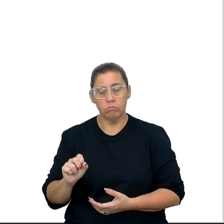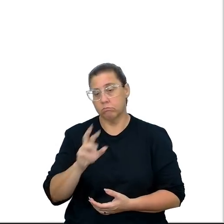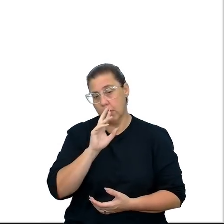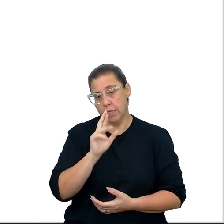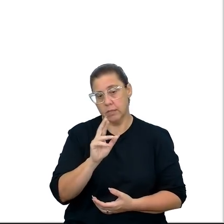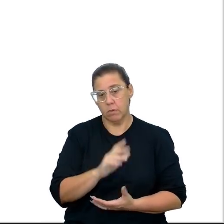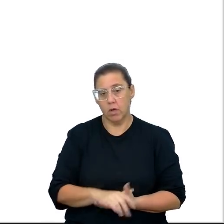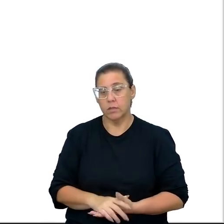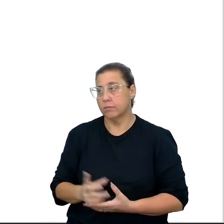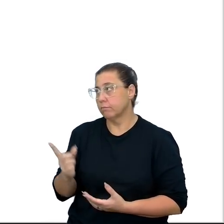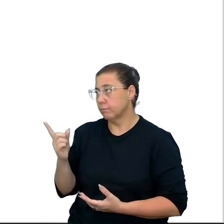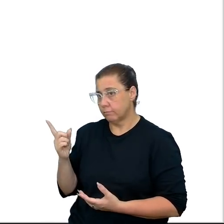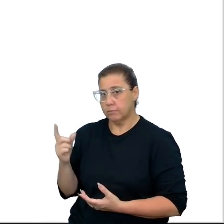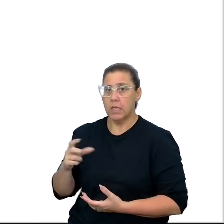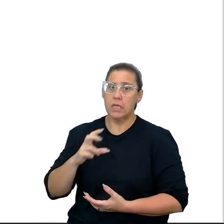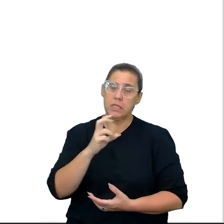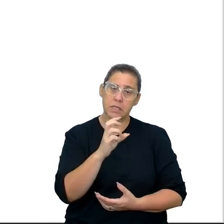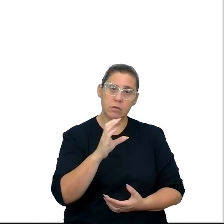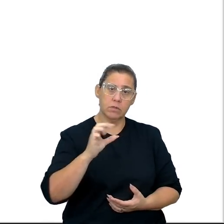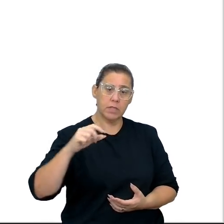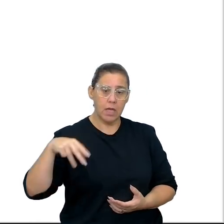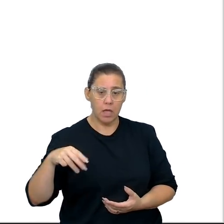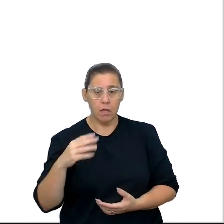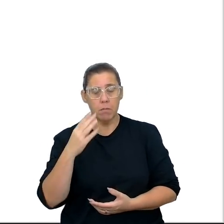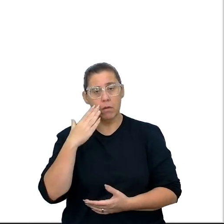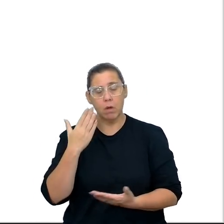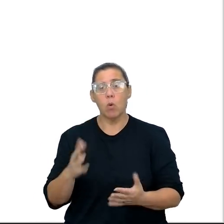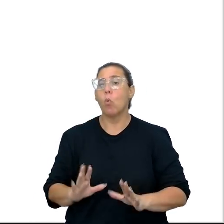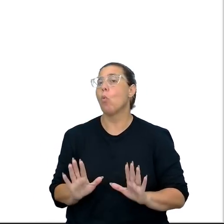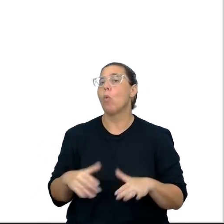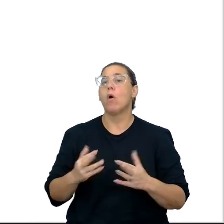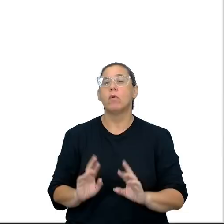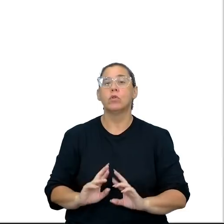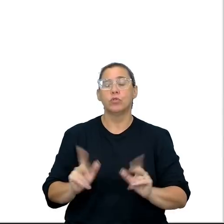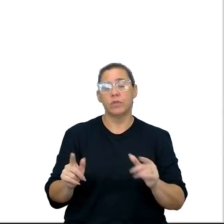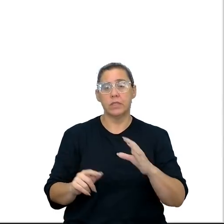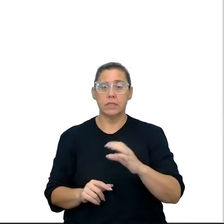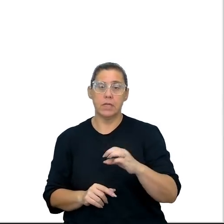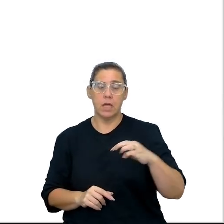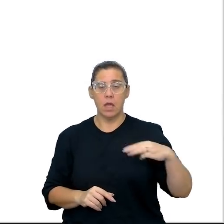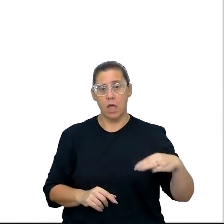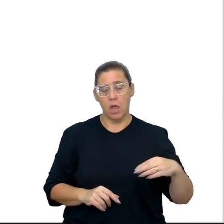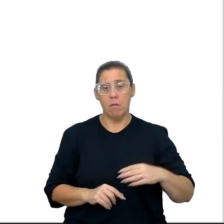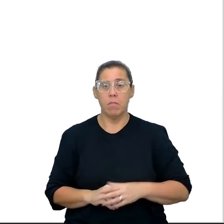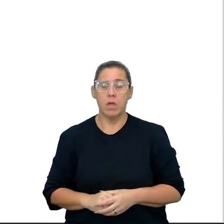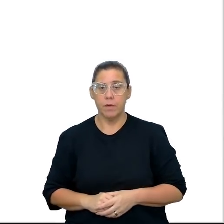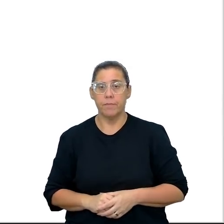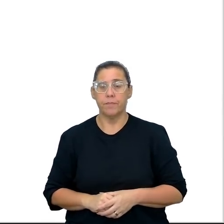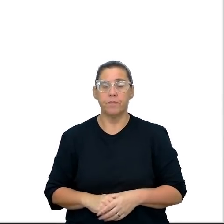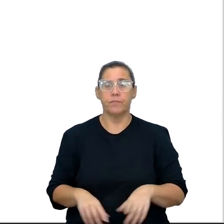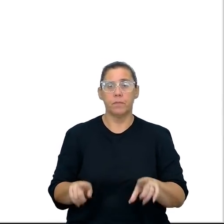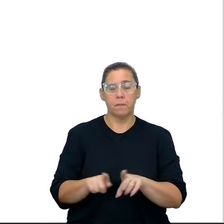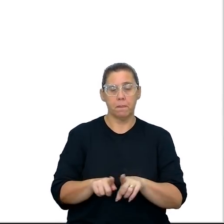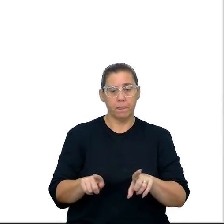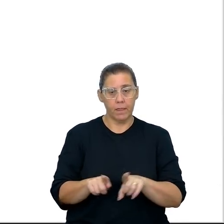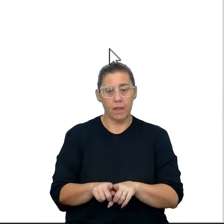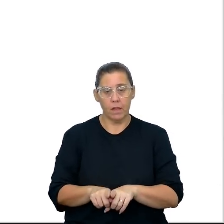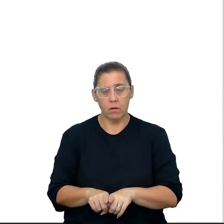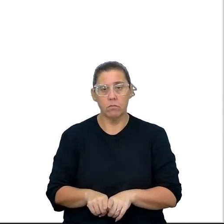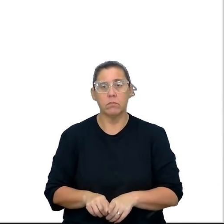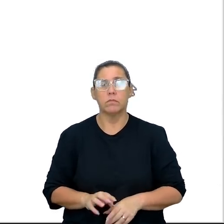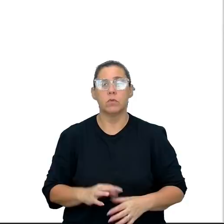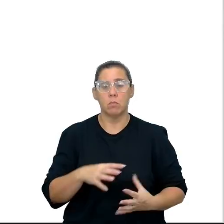resposta 5 centímetros. E aí, qual que é a diferença entre centímetros, entre o recorde mundial,